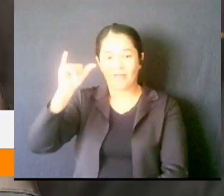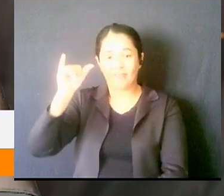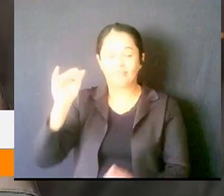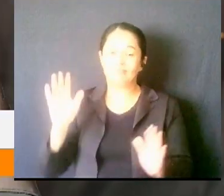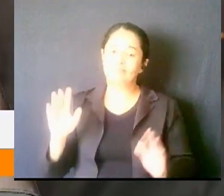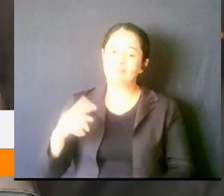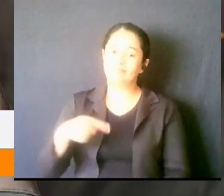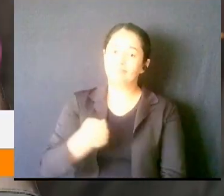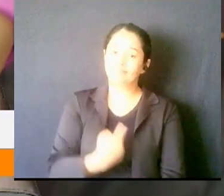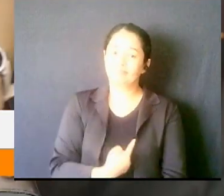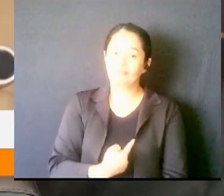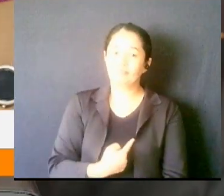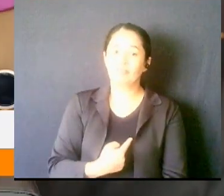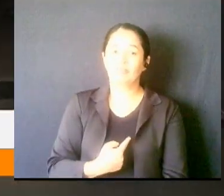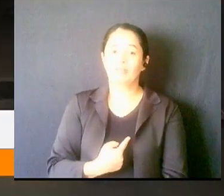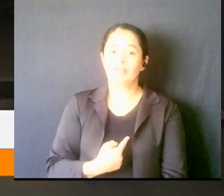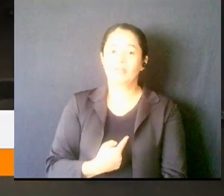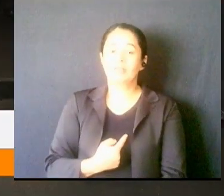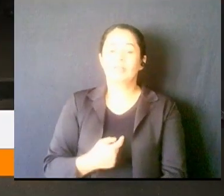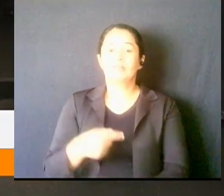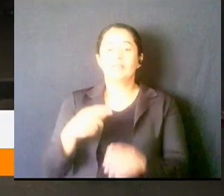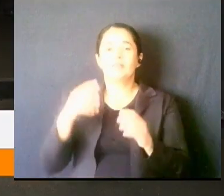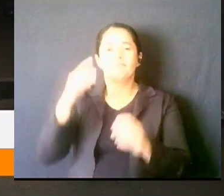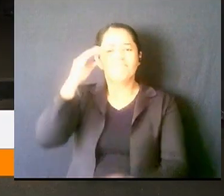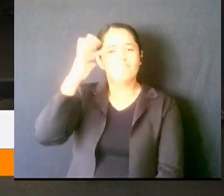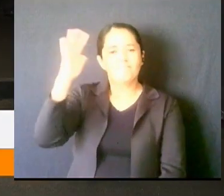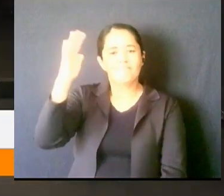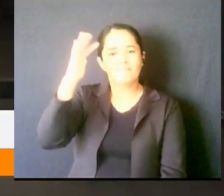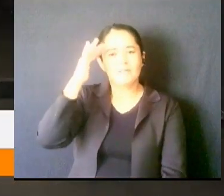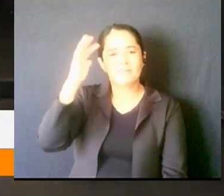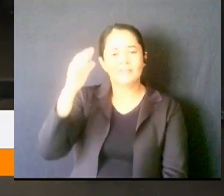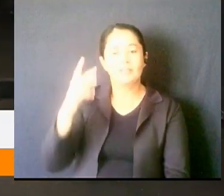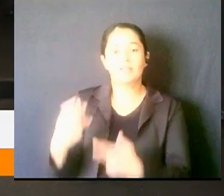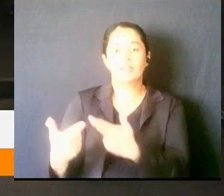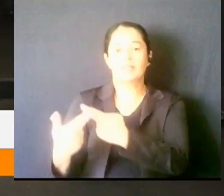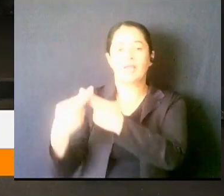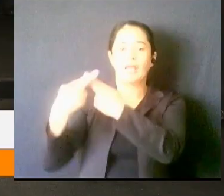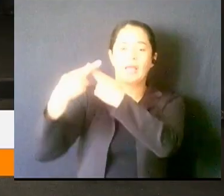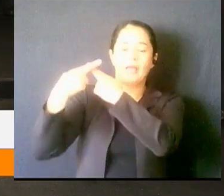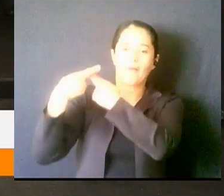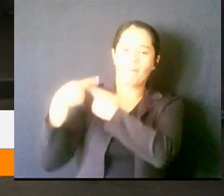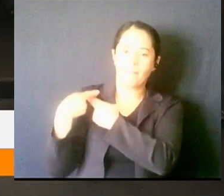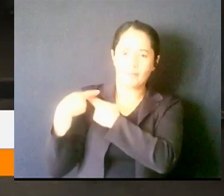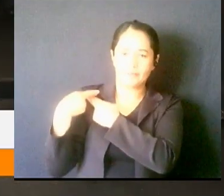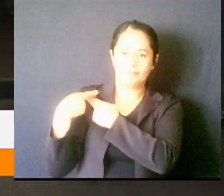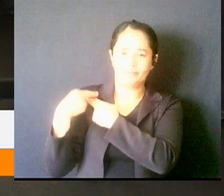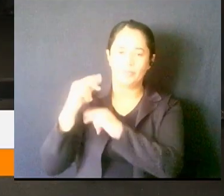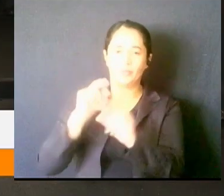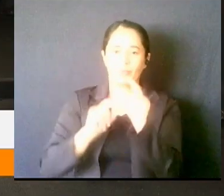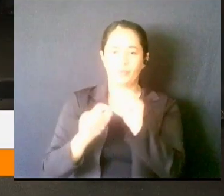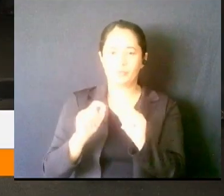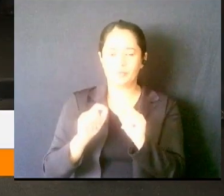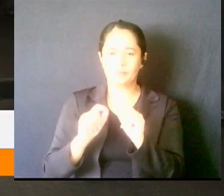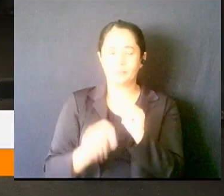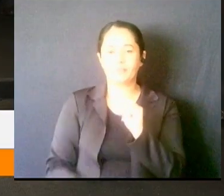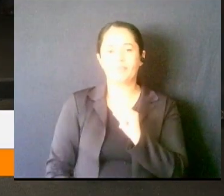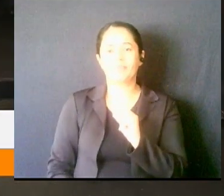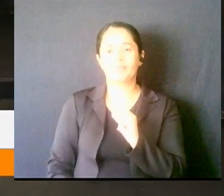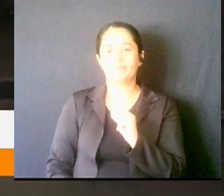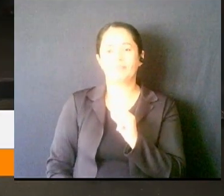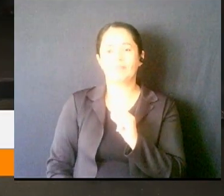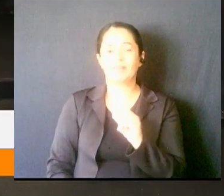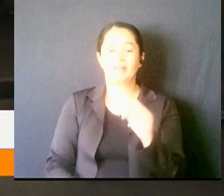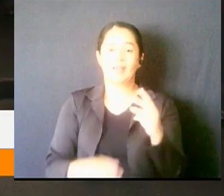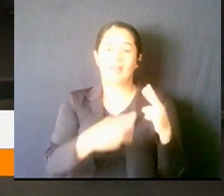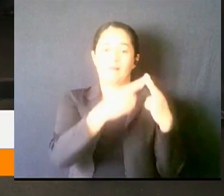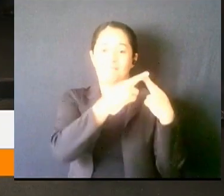gostaria de fazer uma reflexão sobre a responsabilidade, doutor. Sempre a responsabilidade é da menina, né? A menina precisa